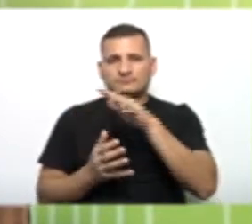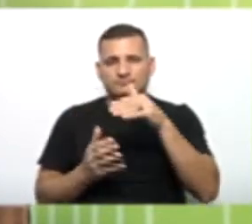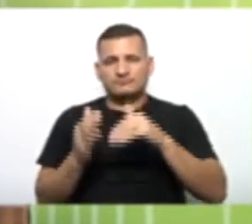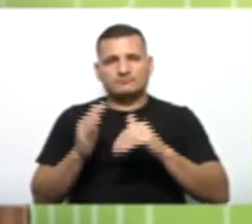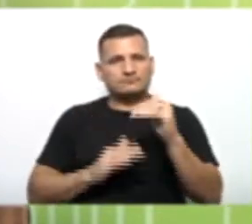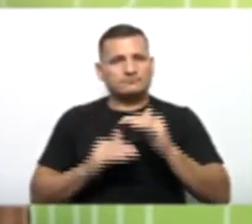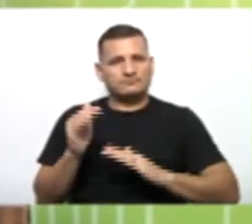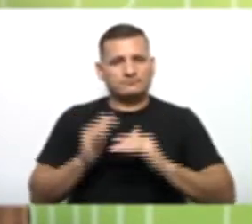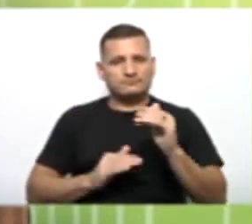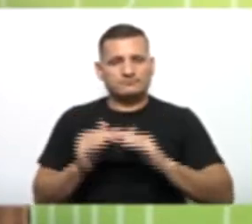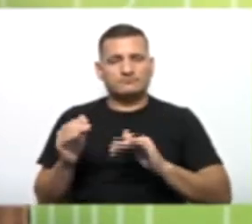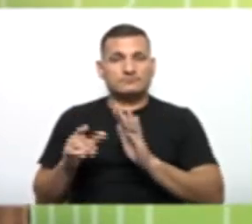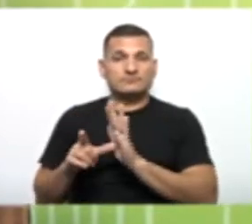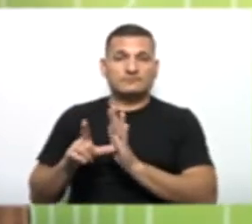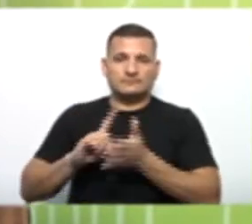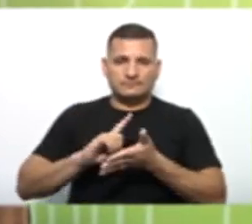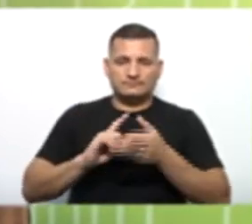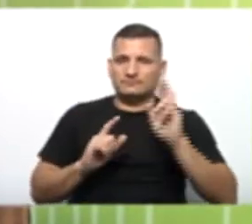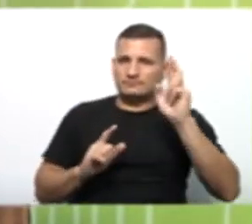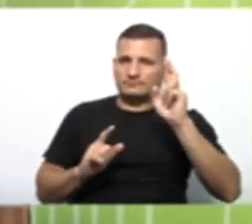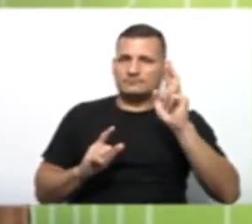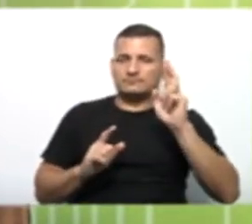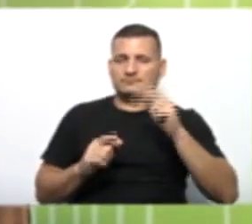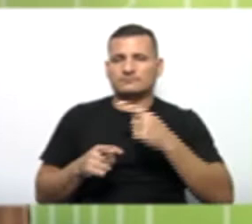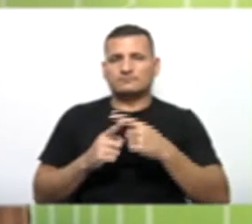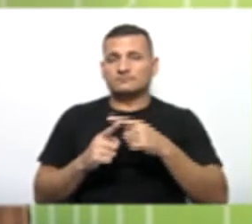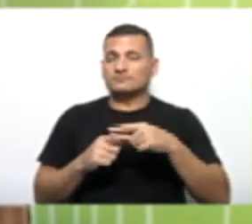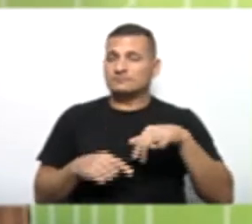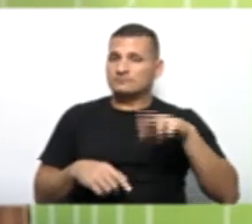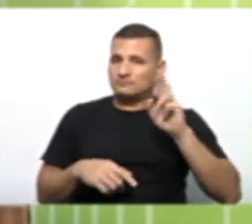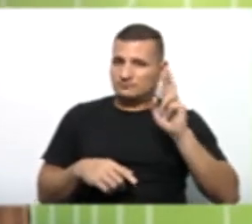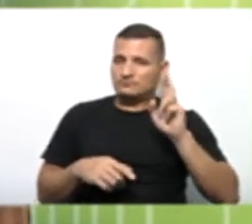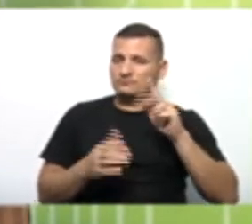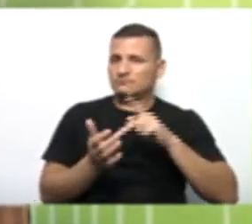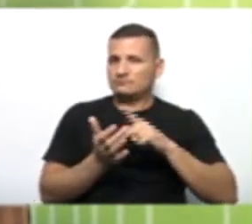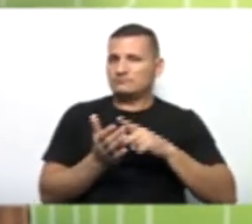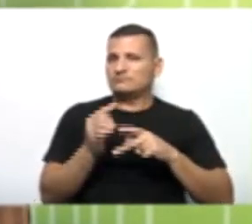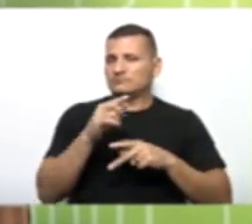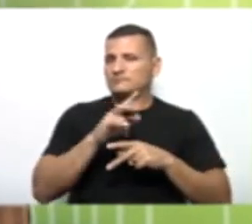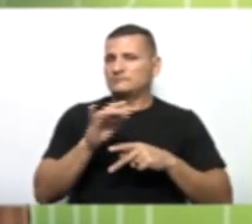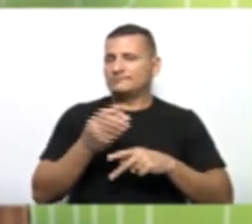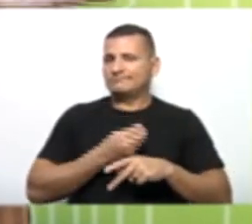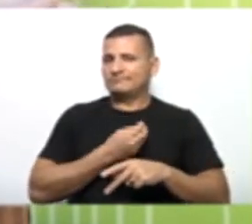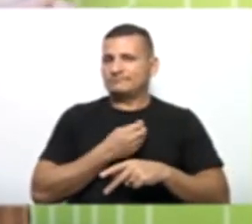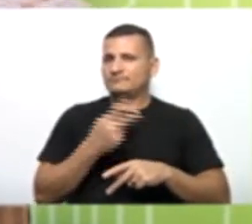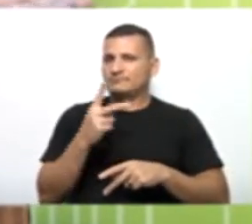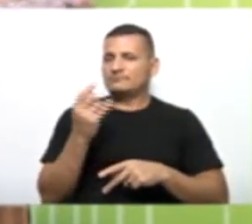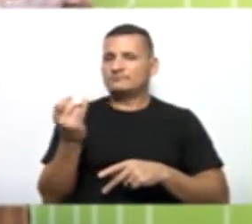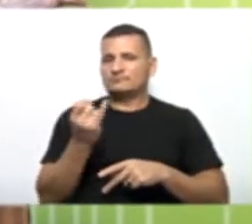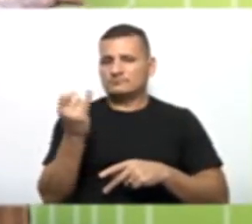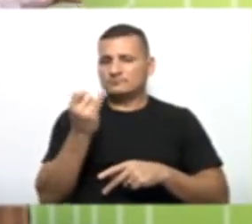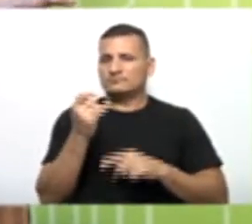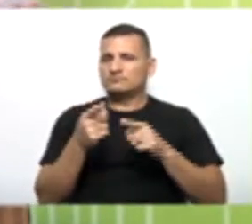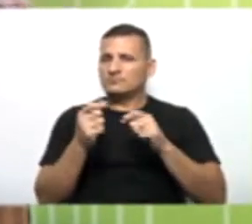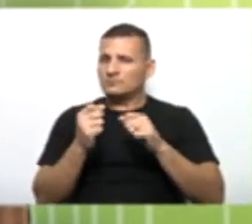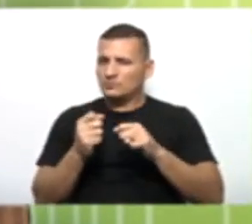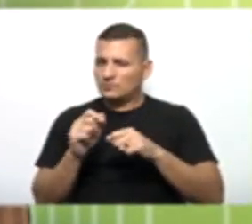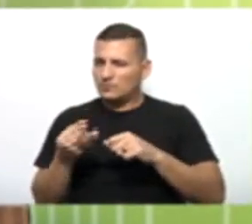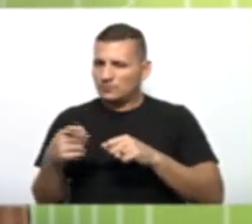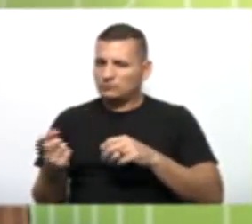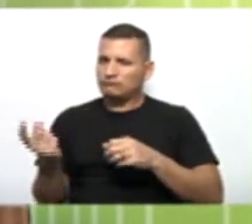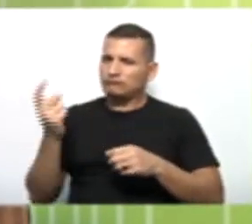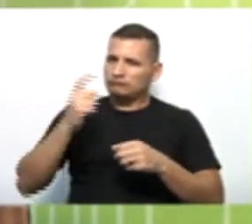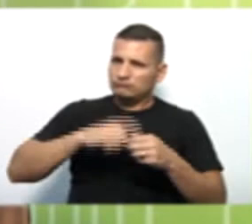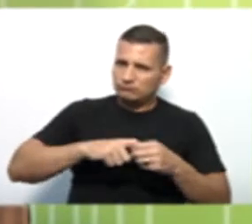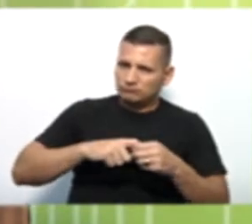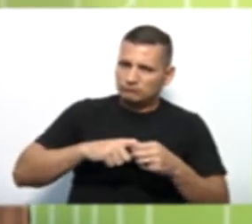antes que você tome uma decisão porque essa decisão evidentemente ela vai ser fundamental para sua vida você pode poderá voltar atrás depois